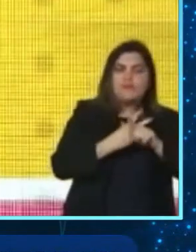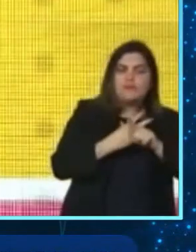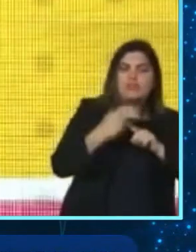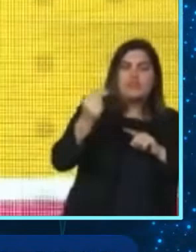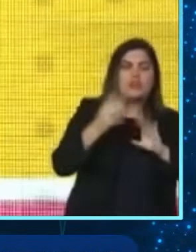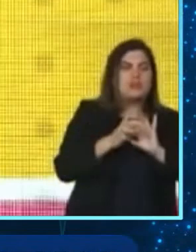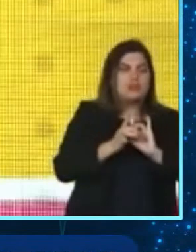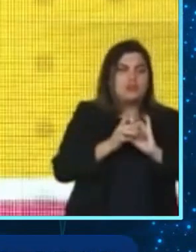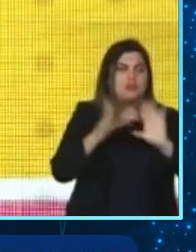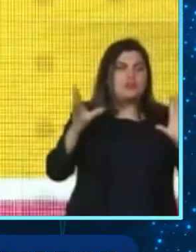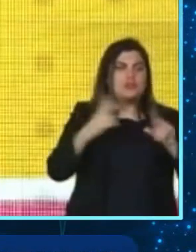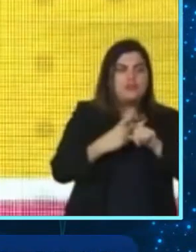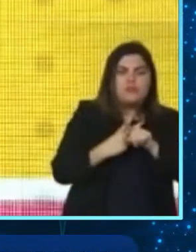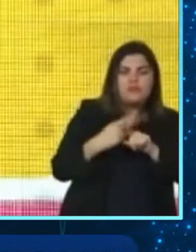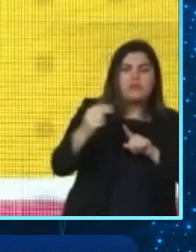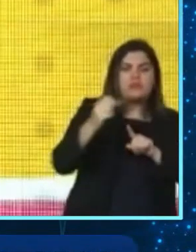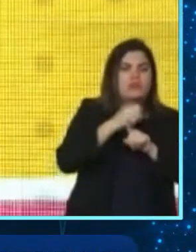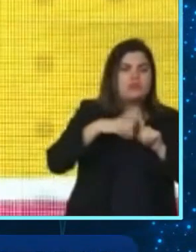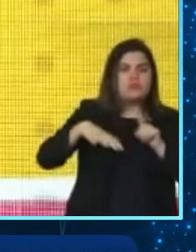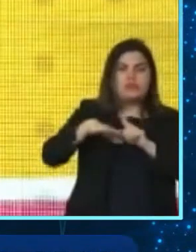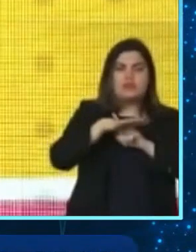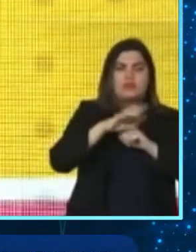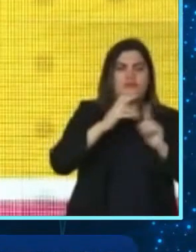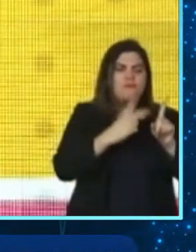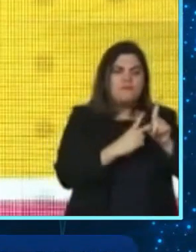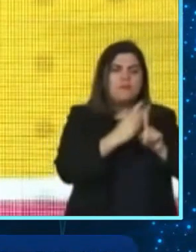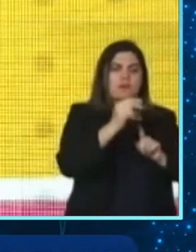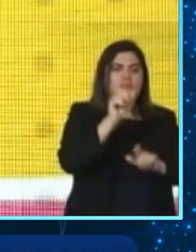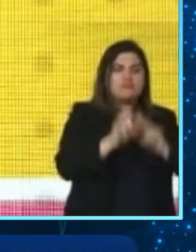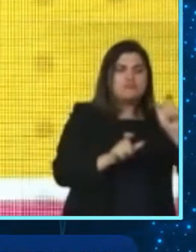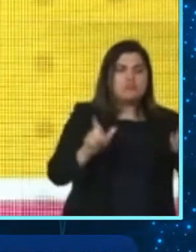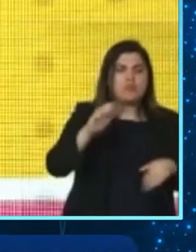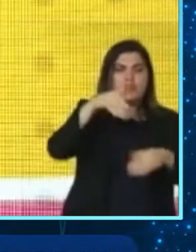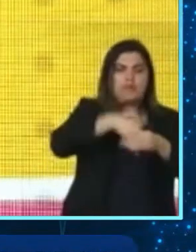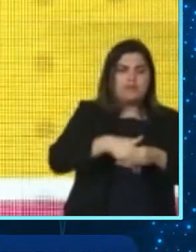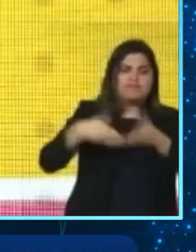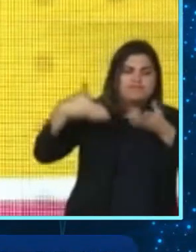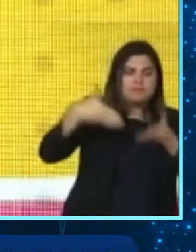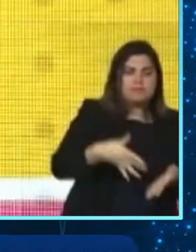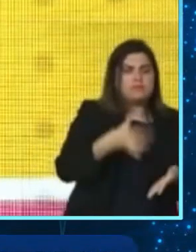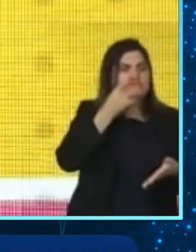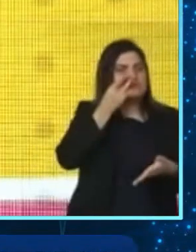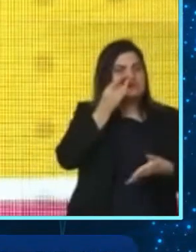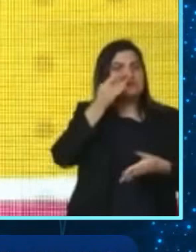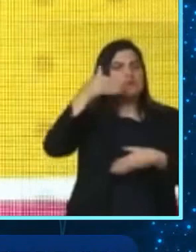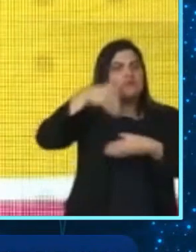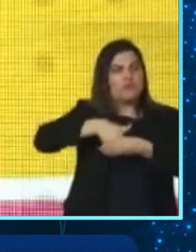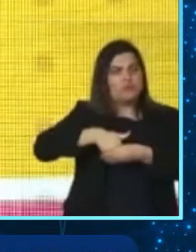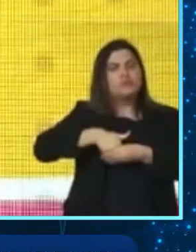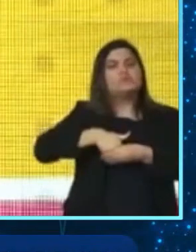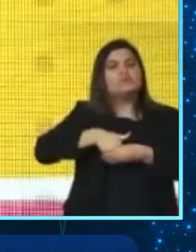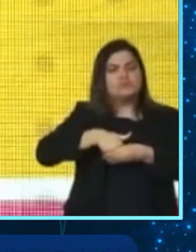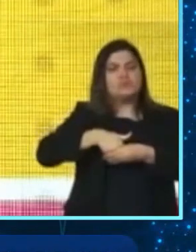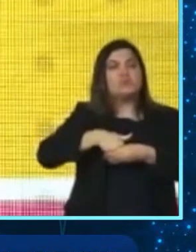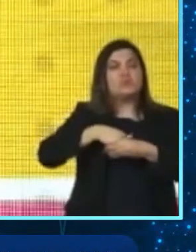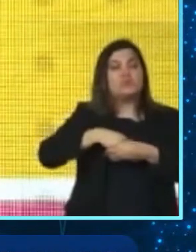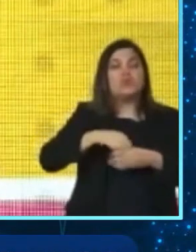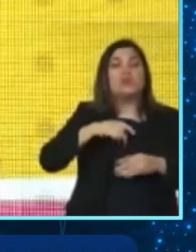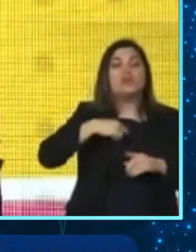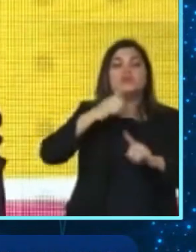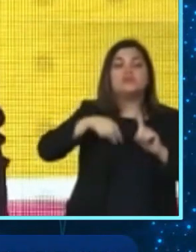senadores. Peça aos senadores para mostrar o voto. Se votar no Davi, vai lá e diz que vota no Davi. Né?